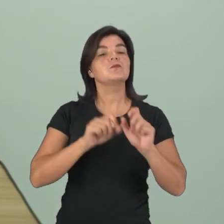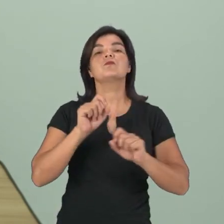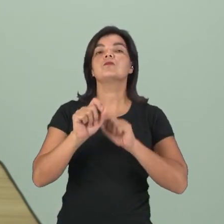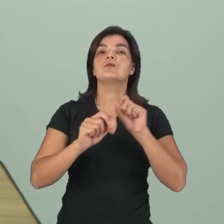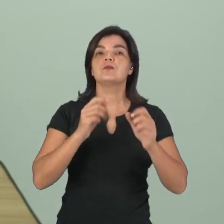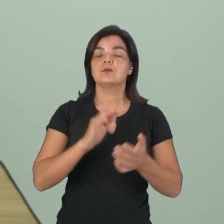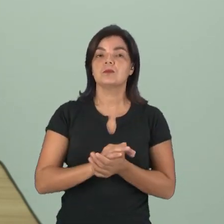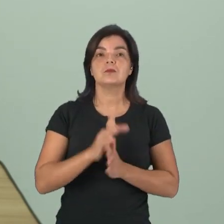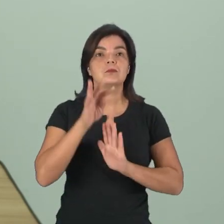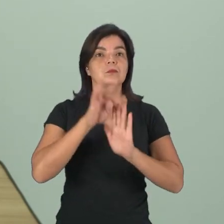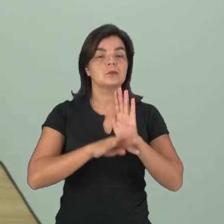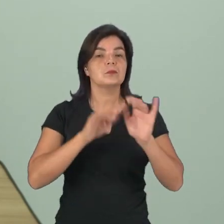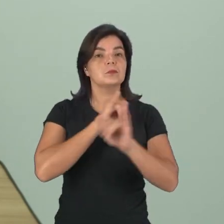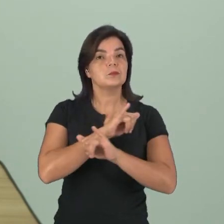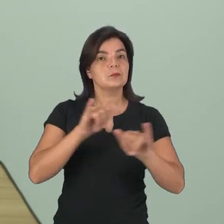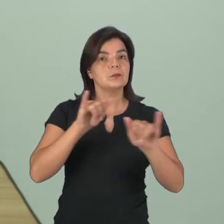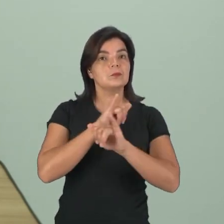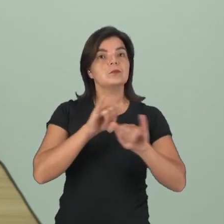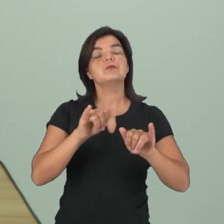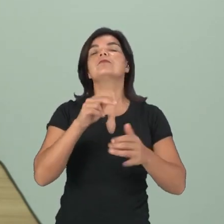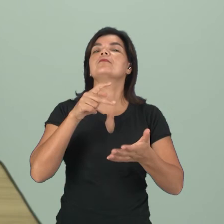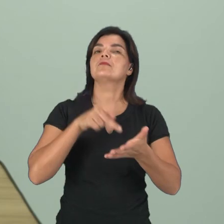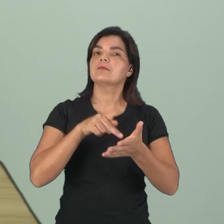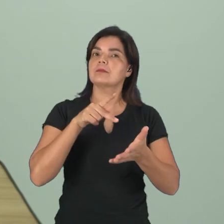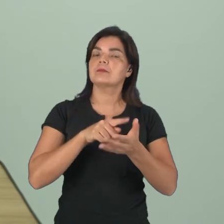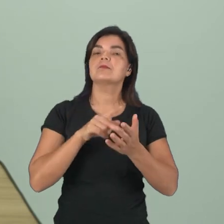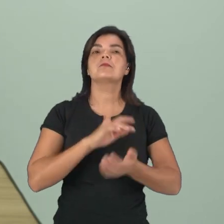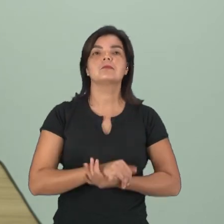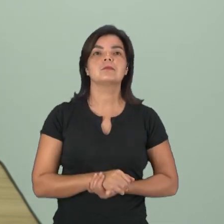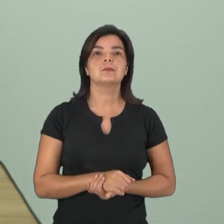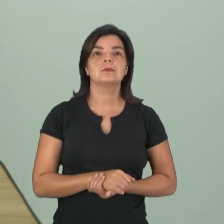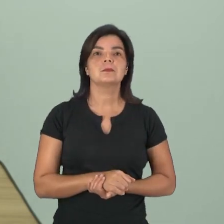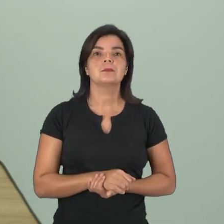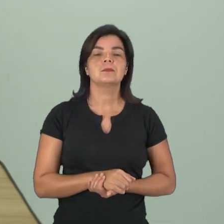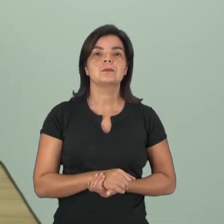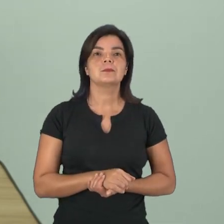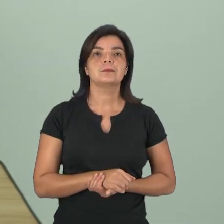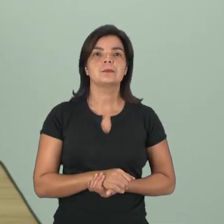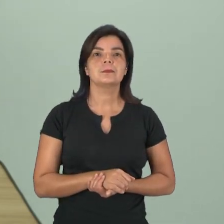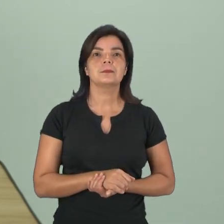o texto publicitário, isso mesmo.